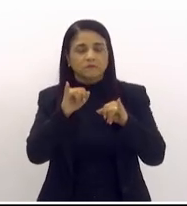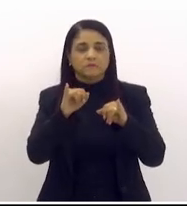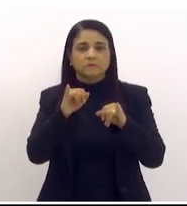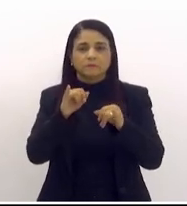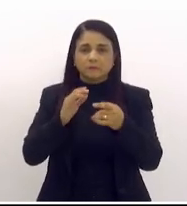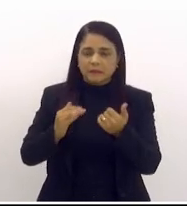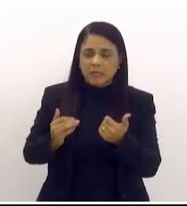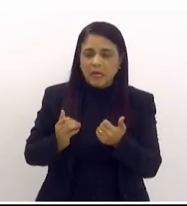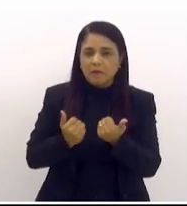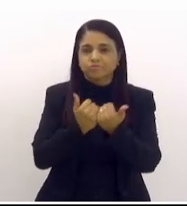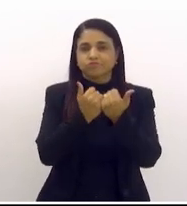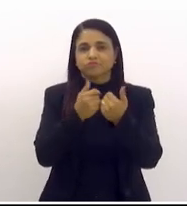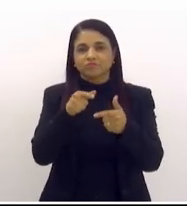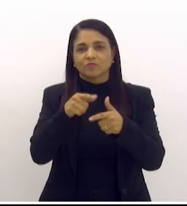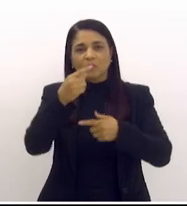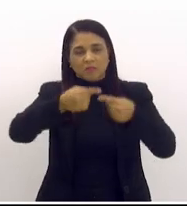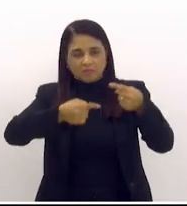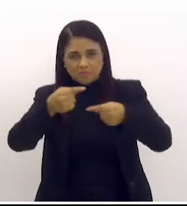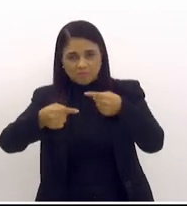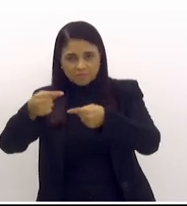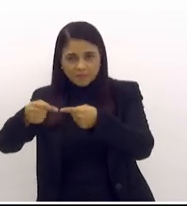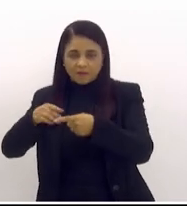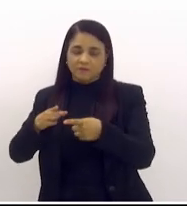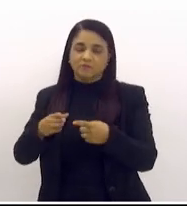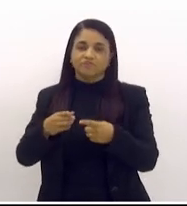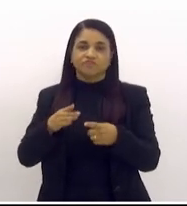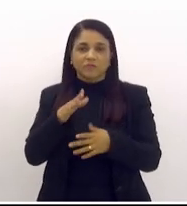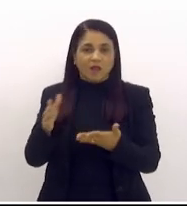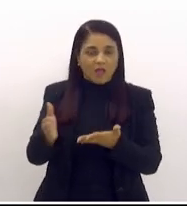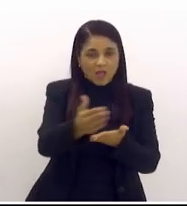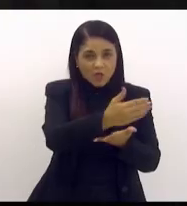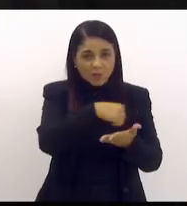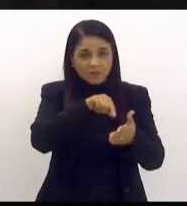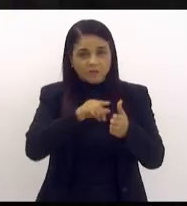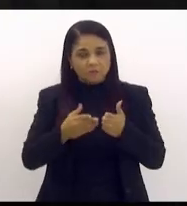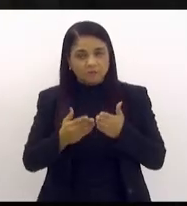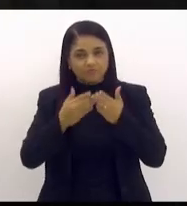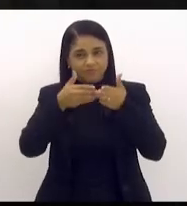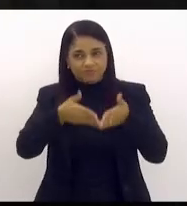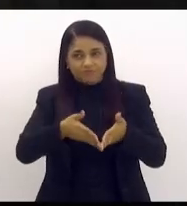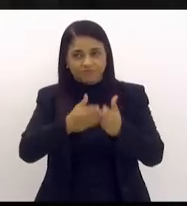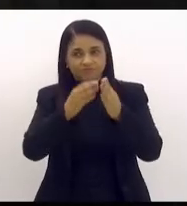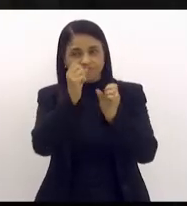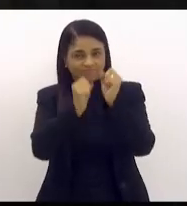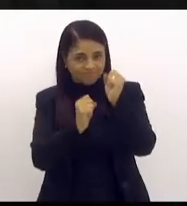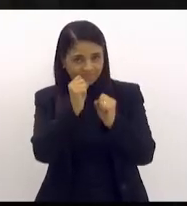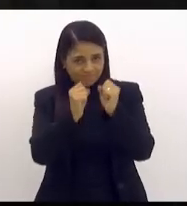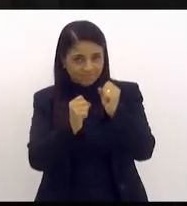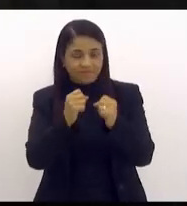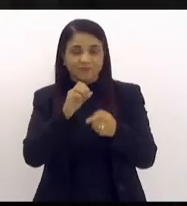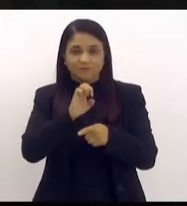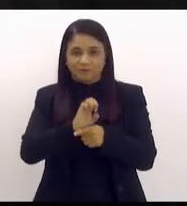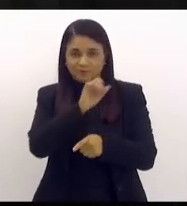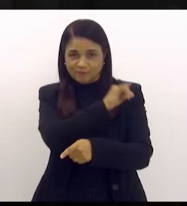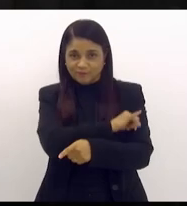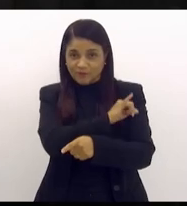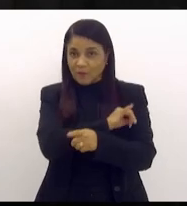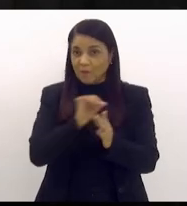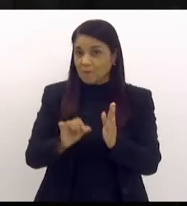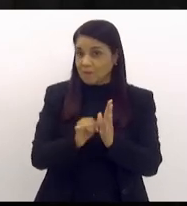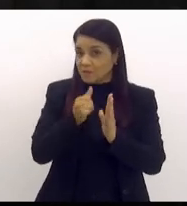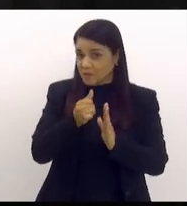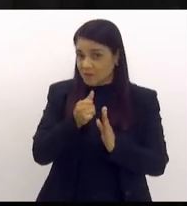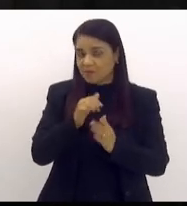com o debate aí principalmente em relação à recuperação da indústria naval no estado do Rio de Janeiro né Eh em primeiro